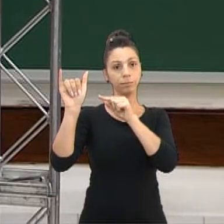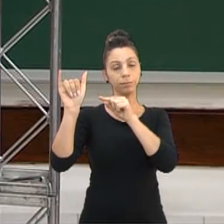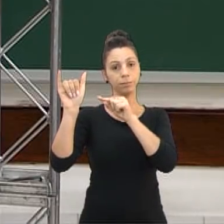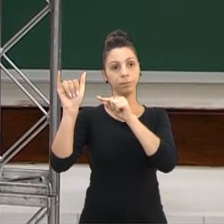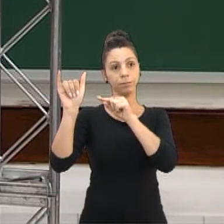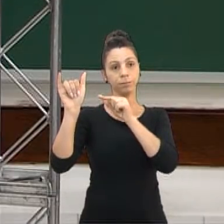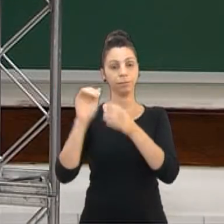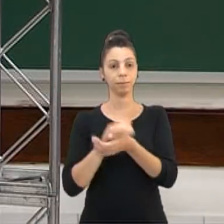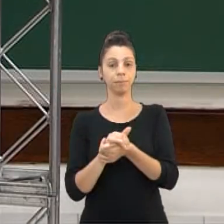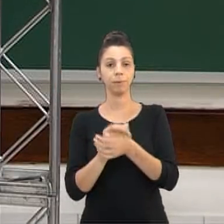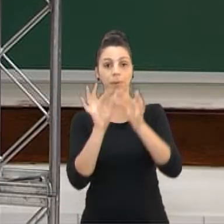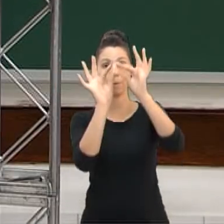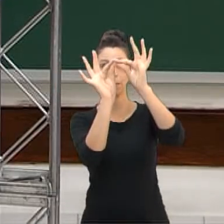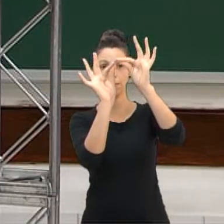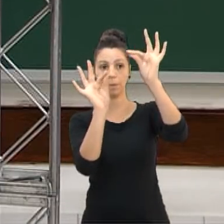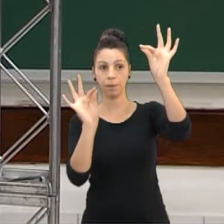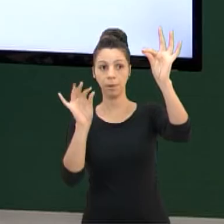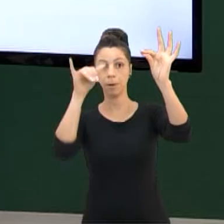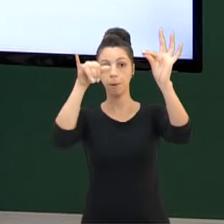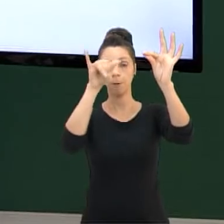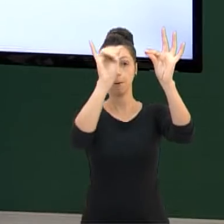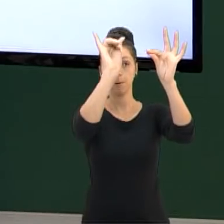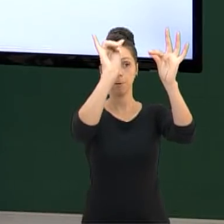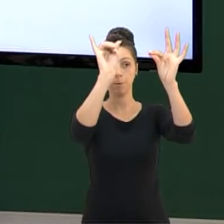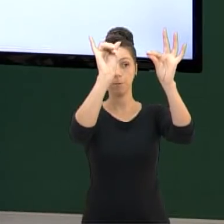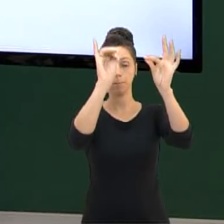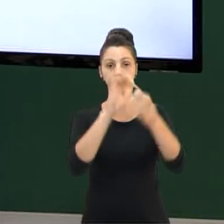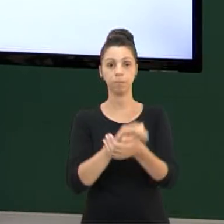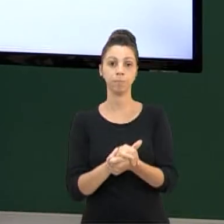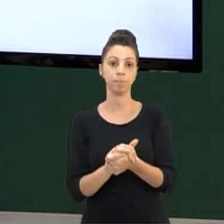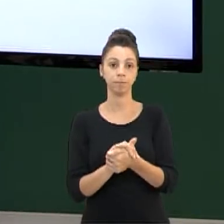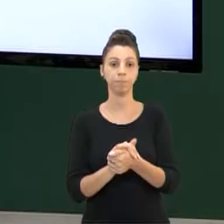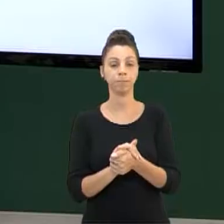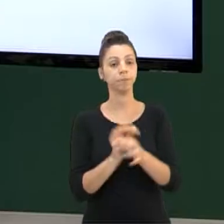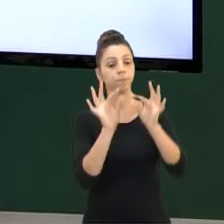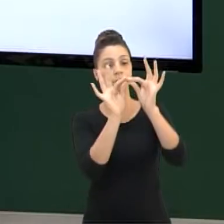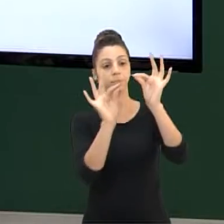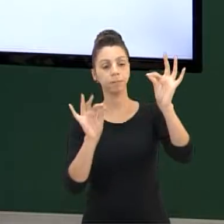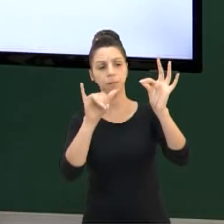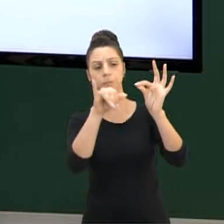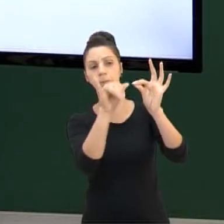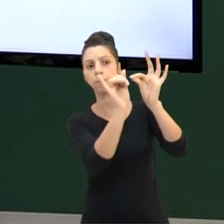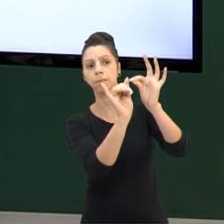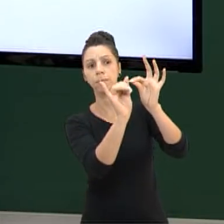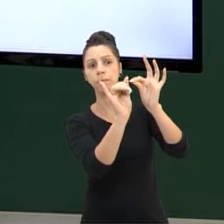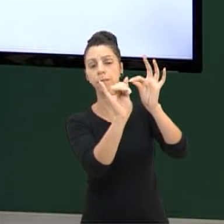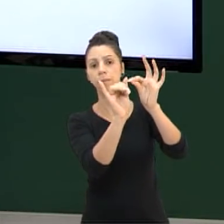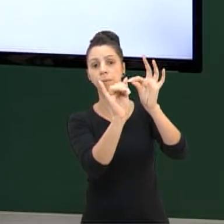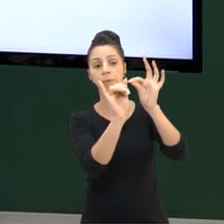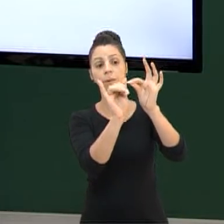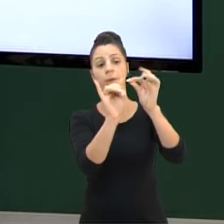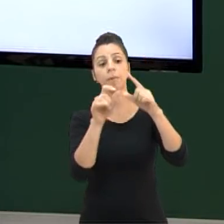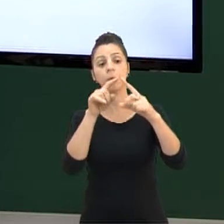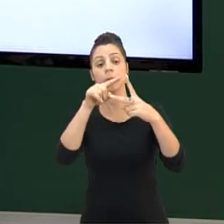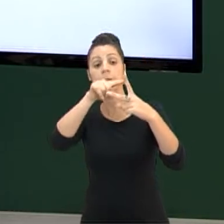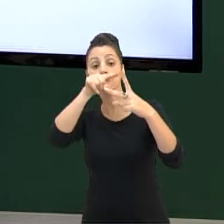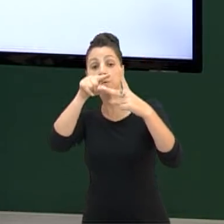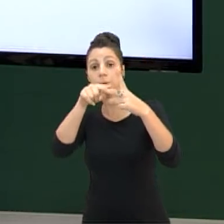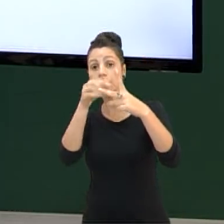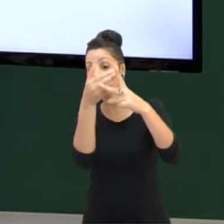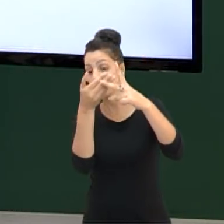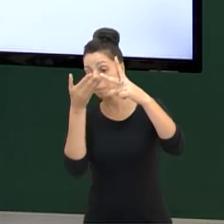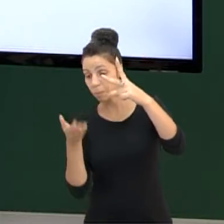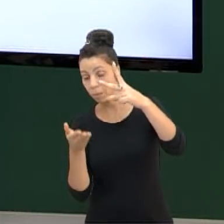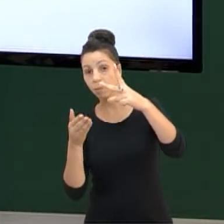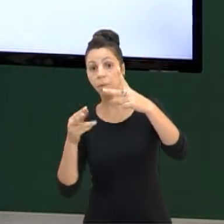aqui e eu tenho aqui, ó, opostos pelo vértice, significa que nesse ponto aqui também vai